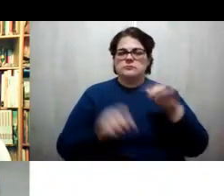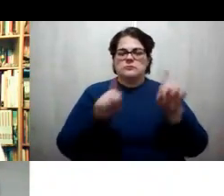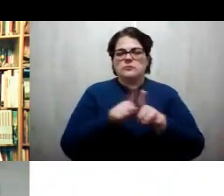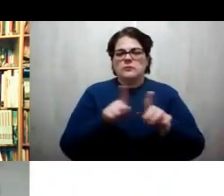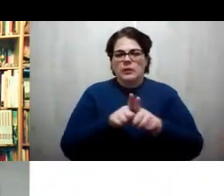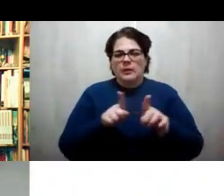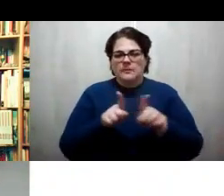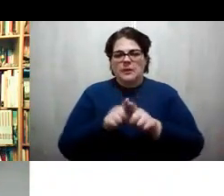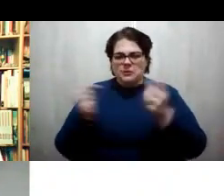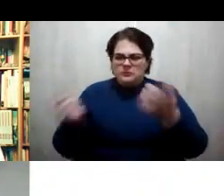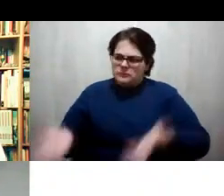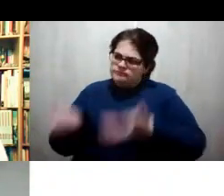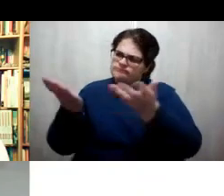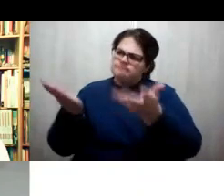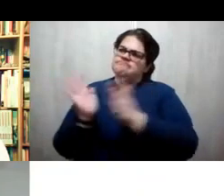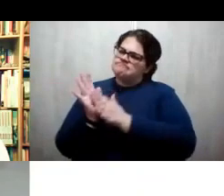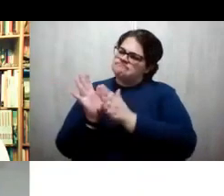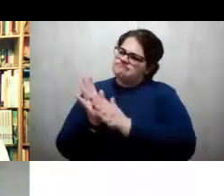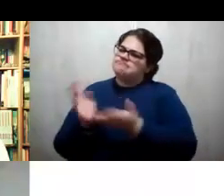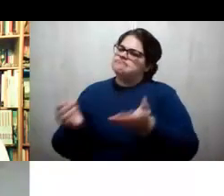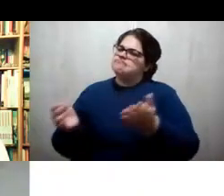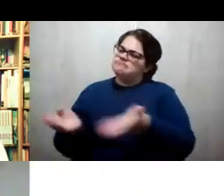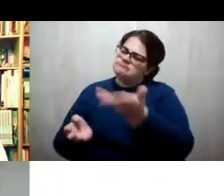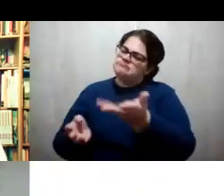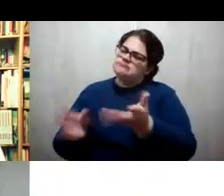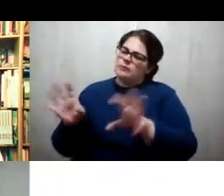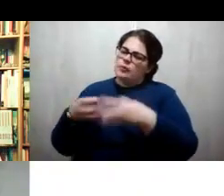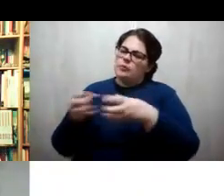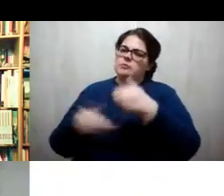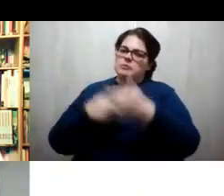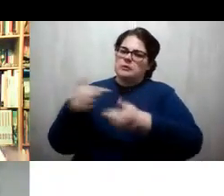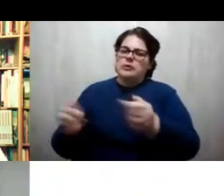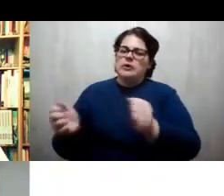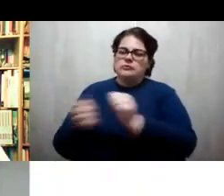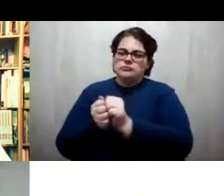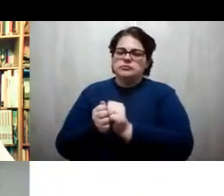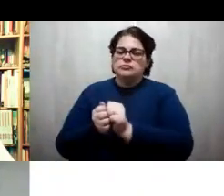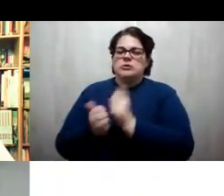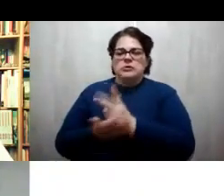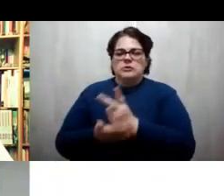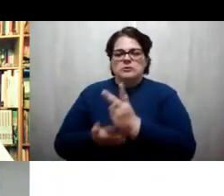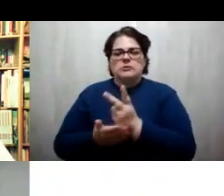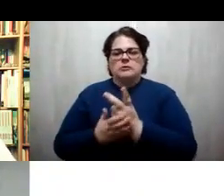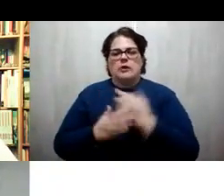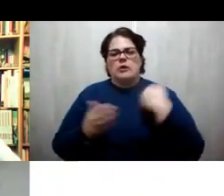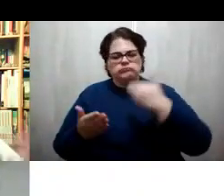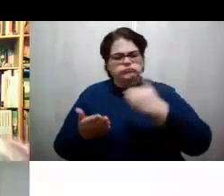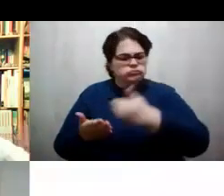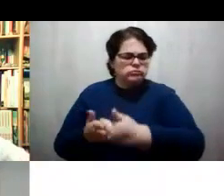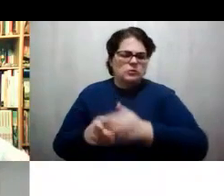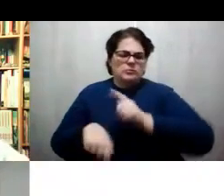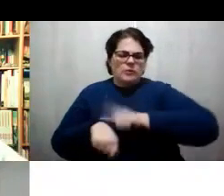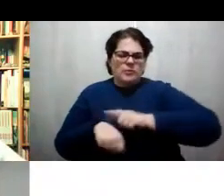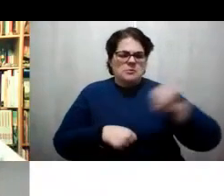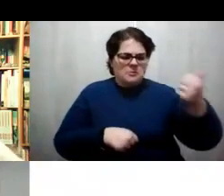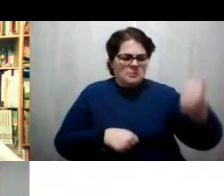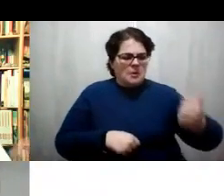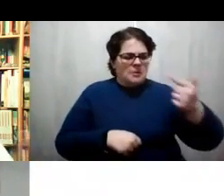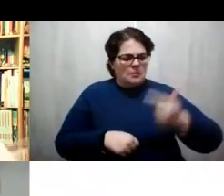a minha equipe, que é maravilhosa, né? Então, eles compartilham desde essa fase de preparação, durante,